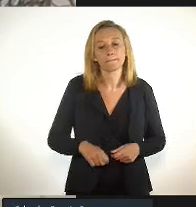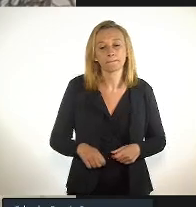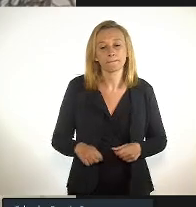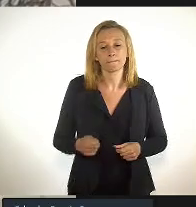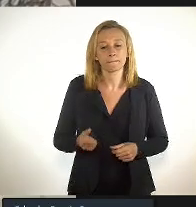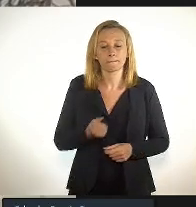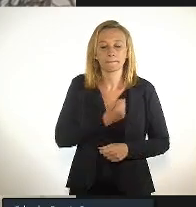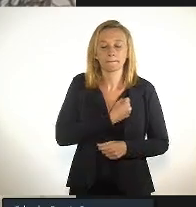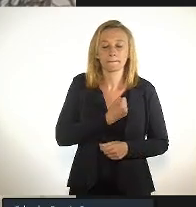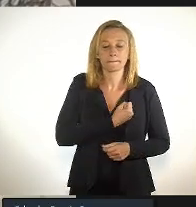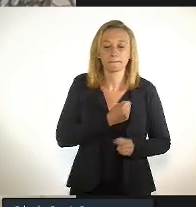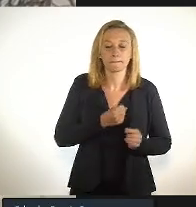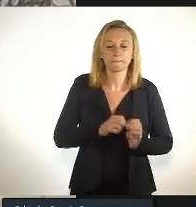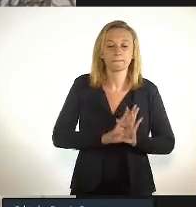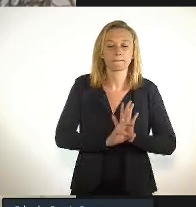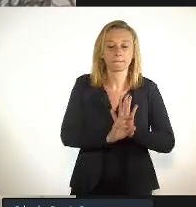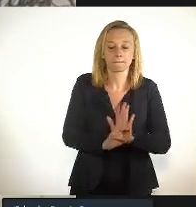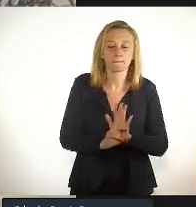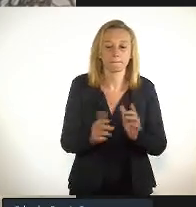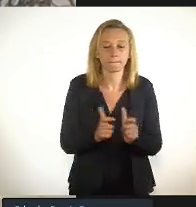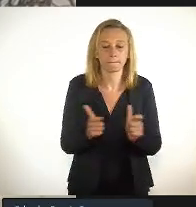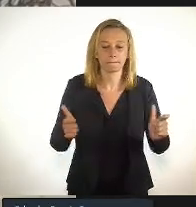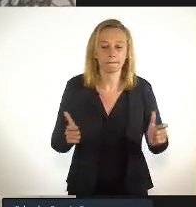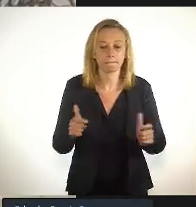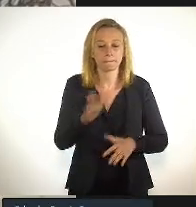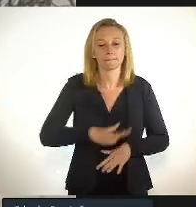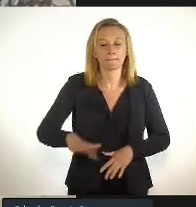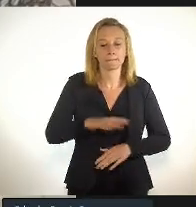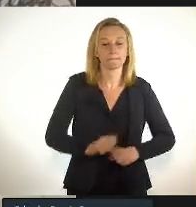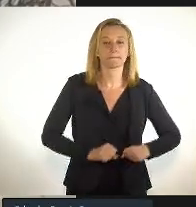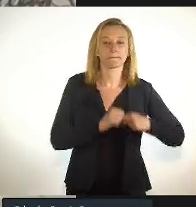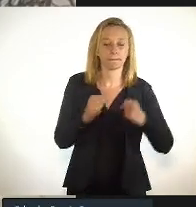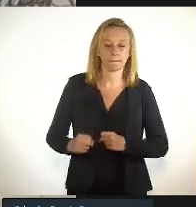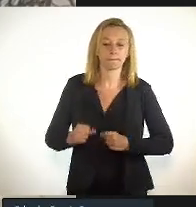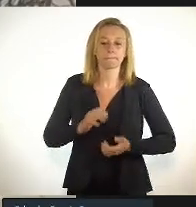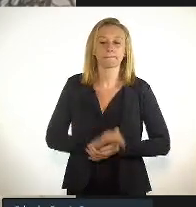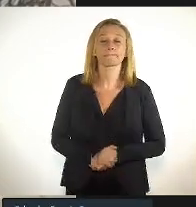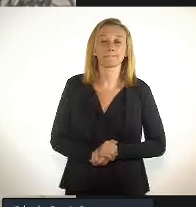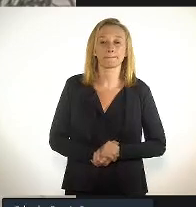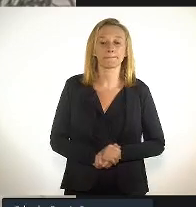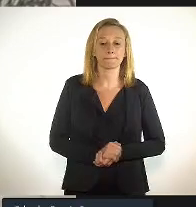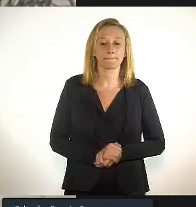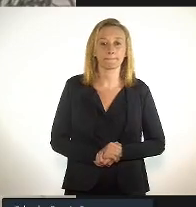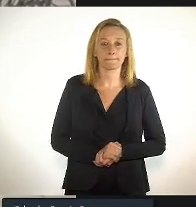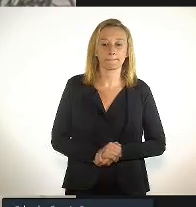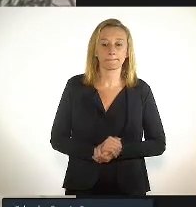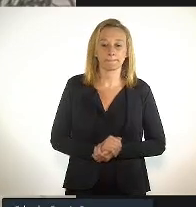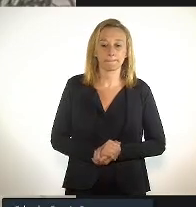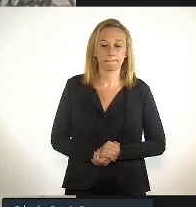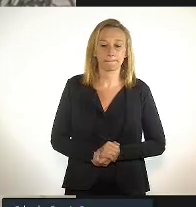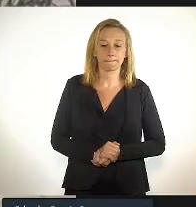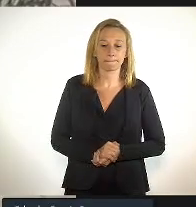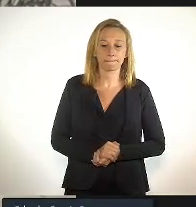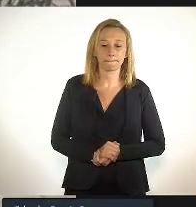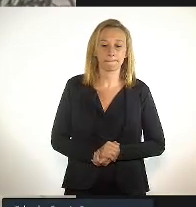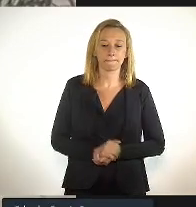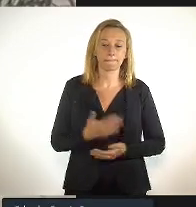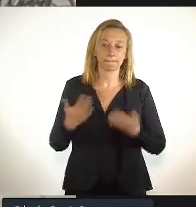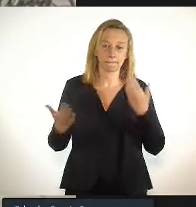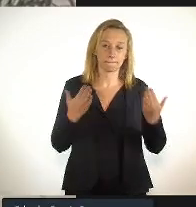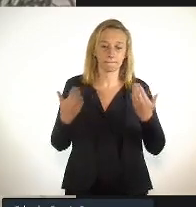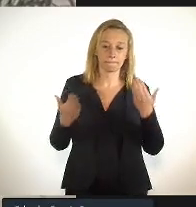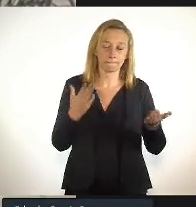maior representatividade nos espaços de poder. Trazendo e fazendo esse paralelo